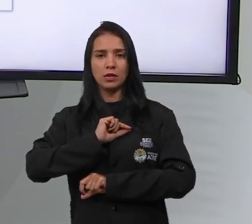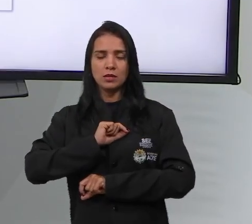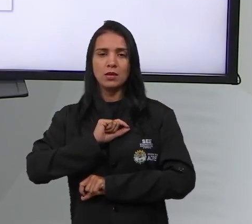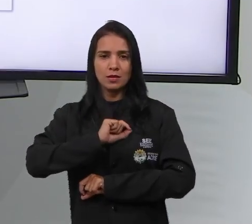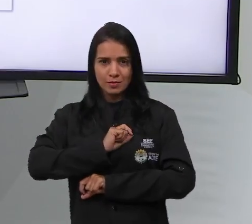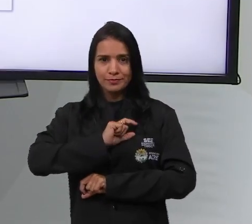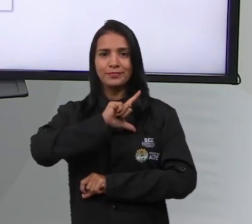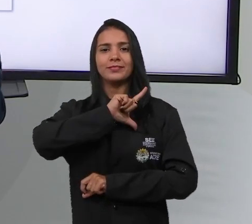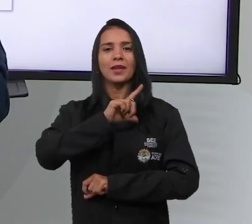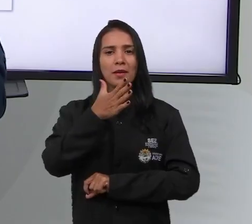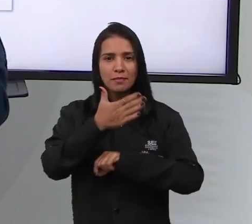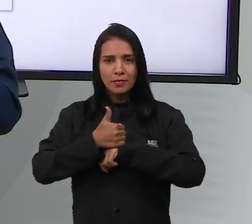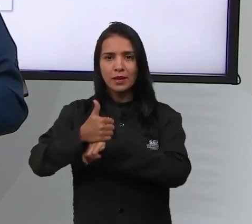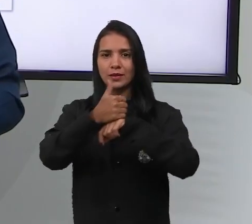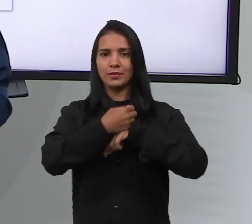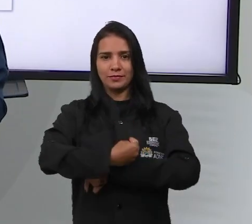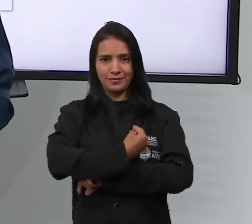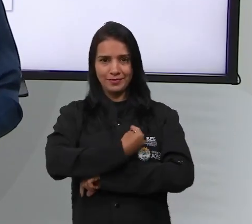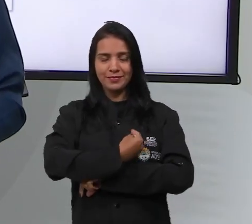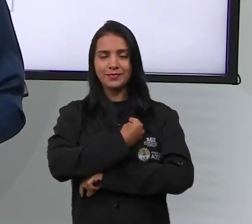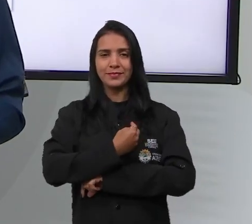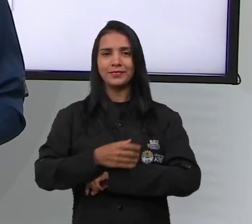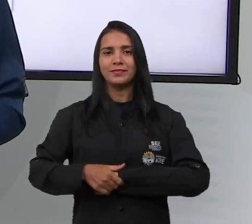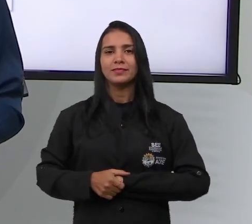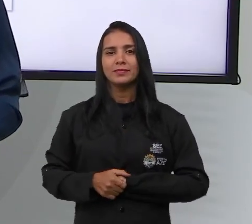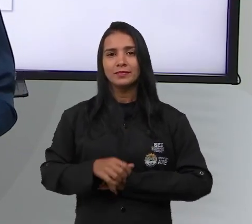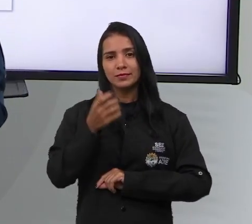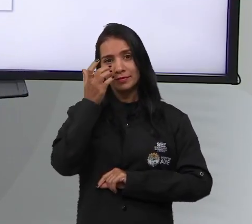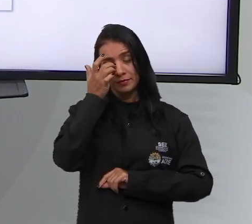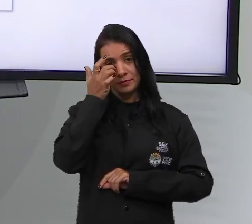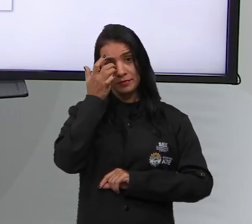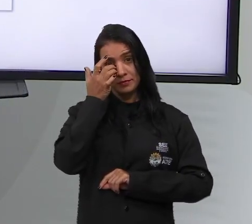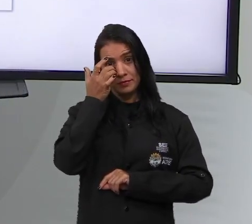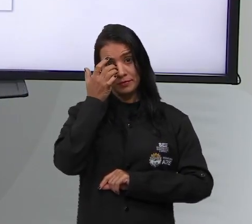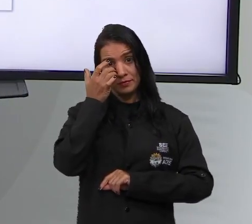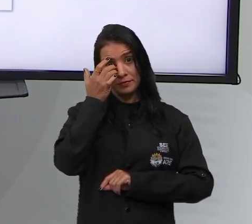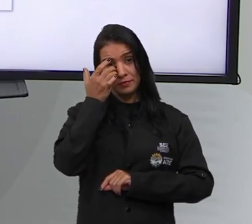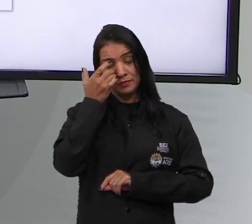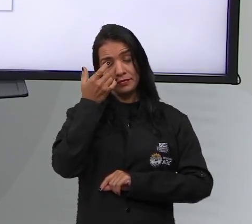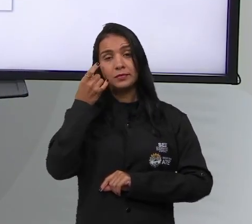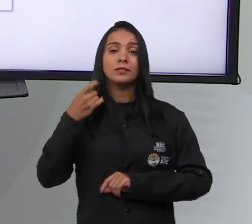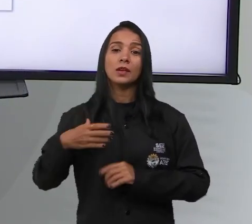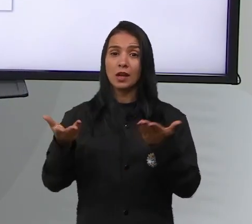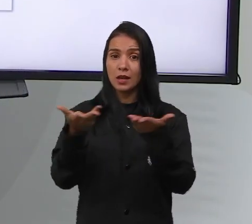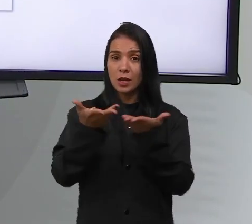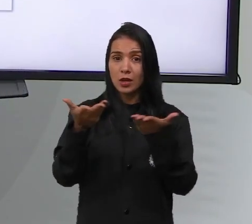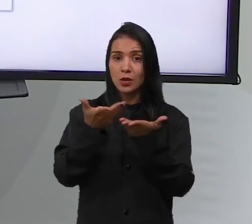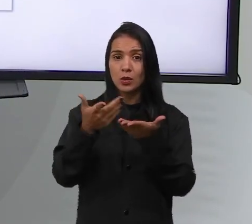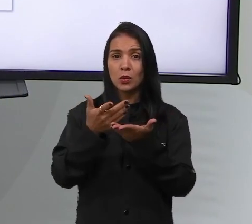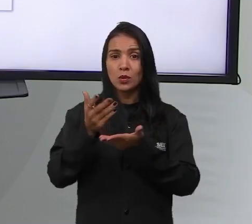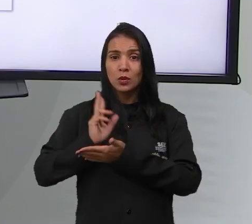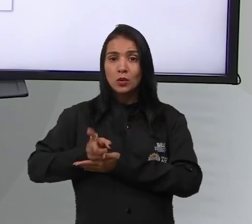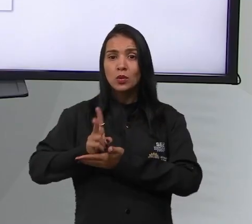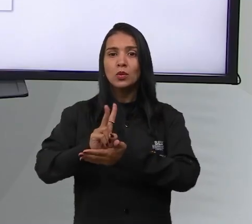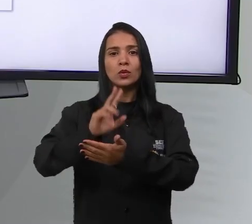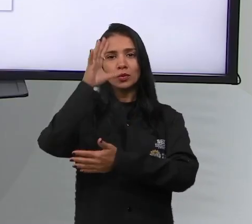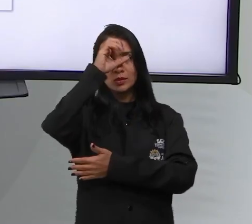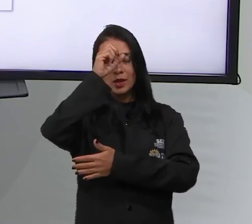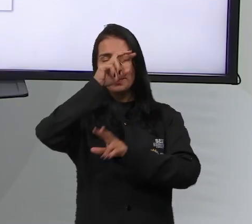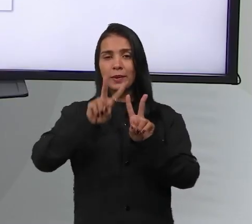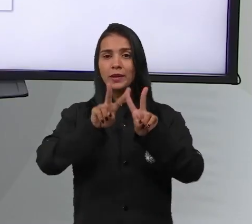condições econômicas. Agora nós vamos avançar e vamos aprender a respeito da